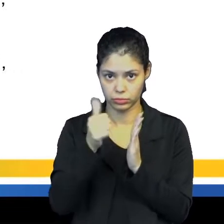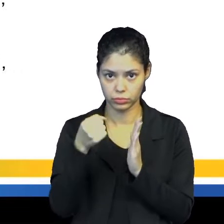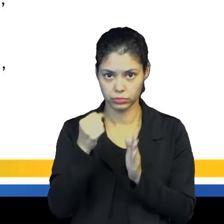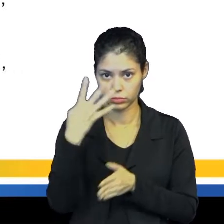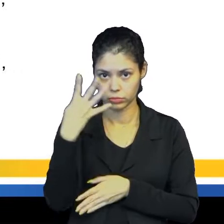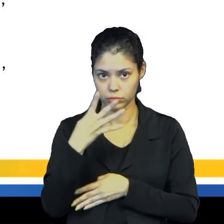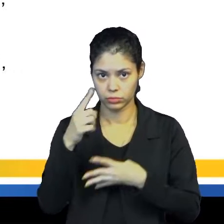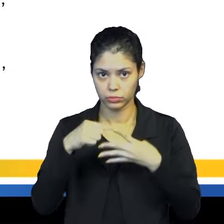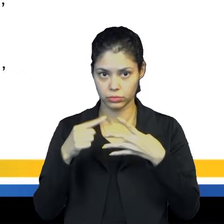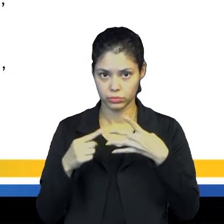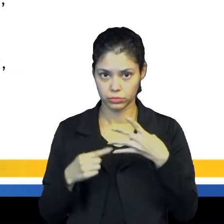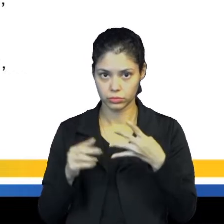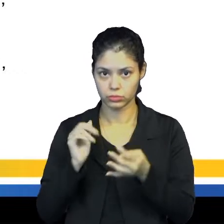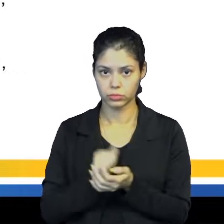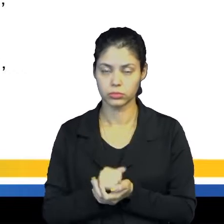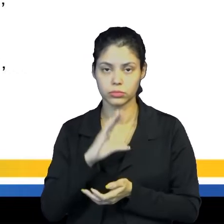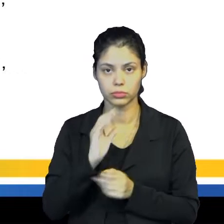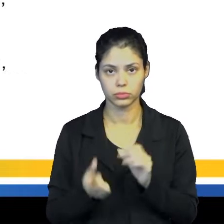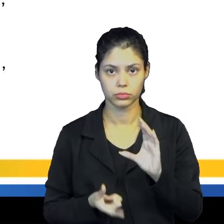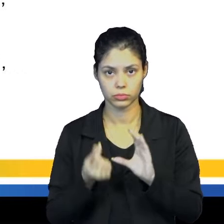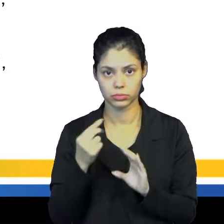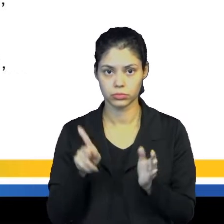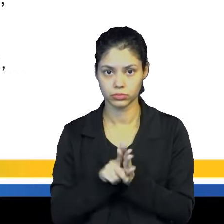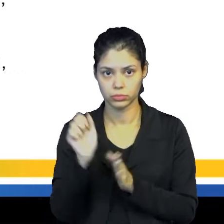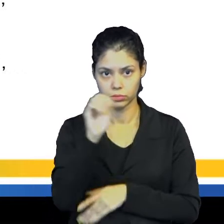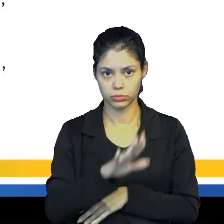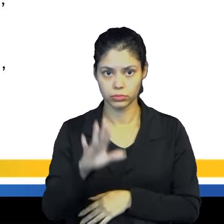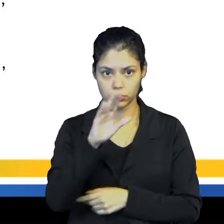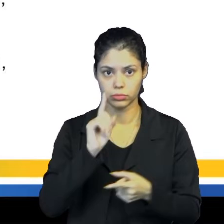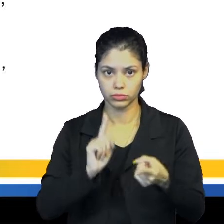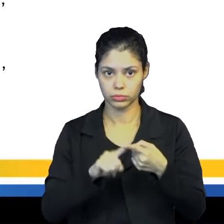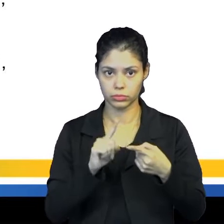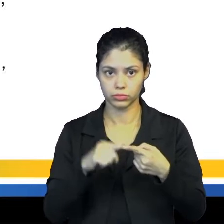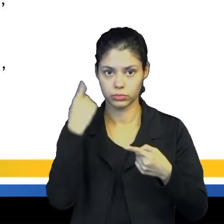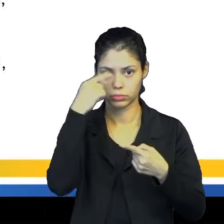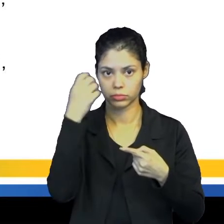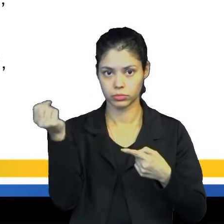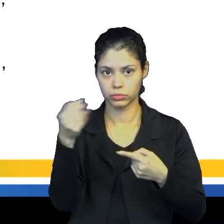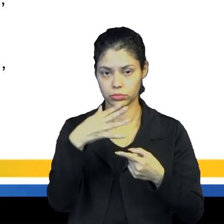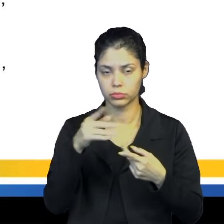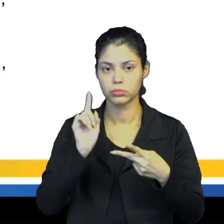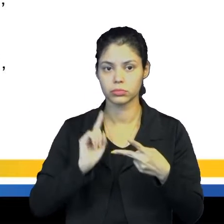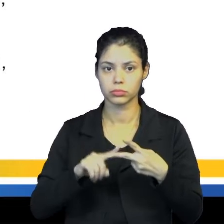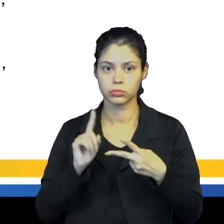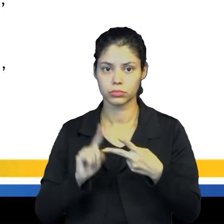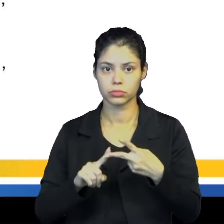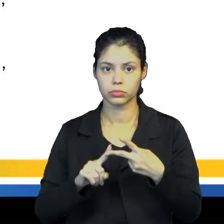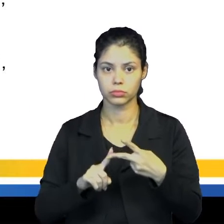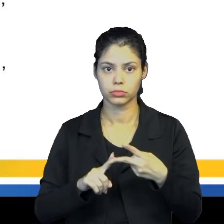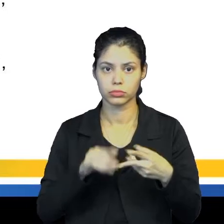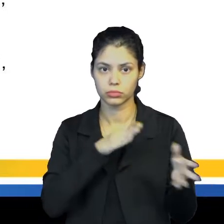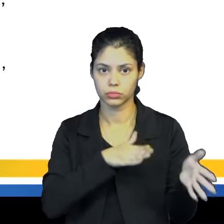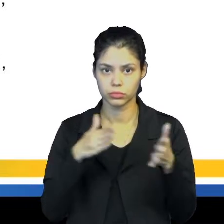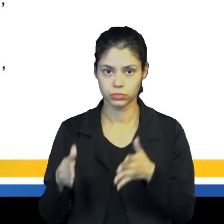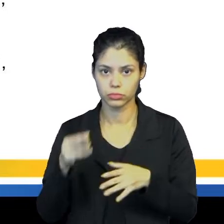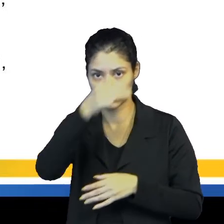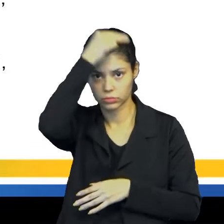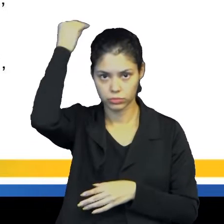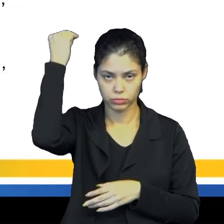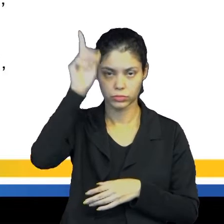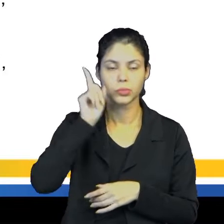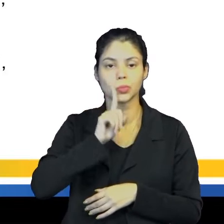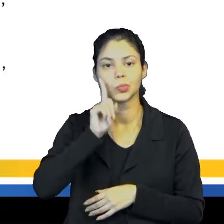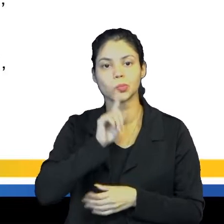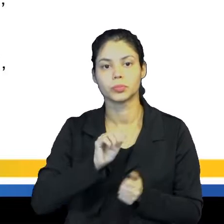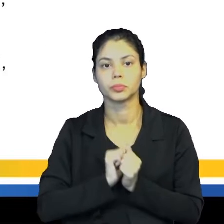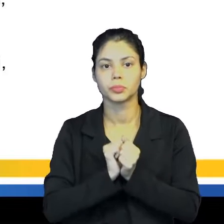4 vice-reinados e 4 capitanias gerais. São eles: Nova Espanha, composto pelo México e parte dos Estados Unidos, né,